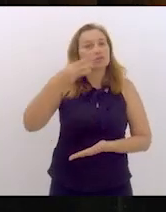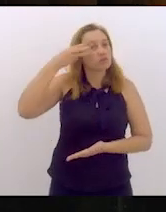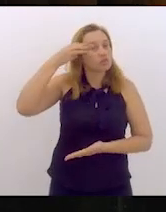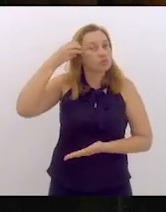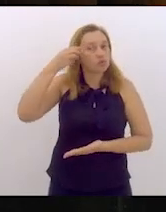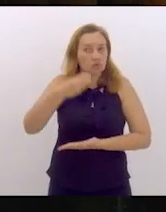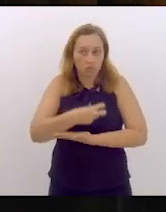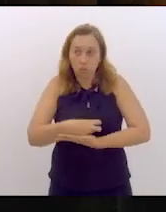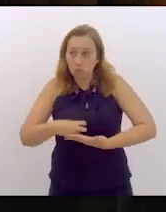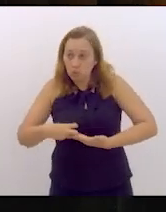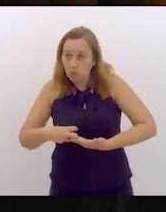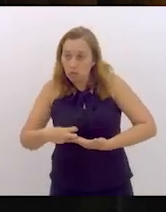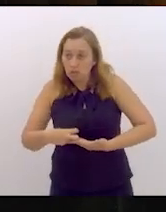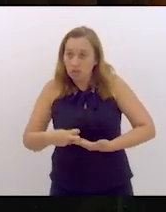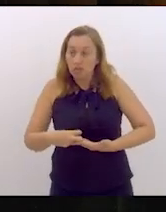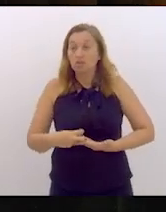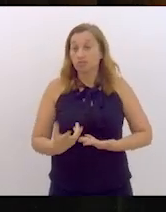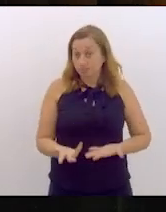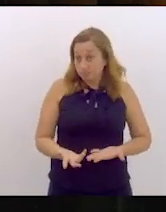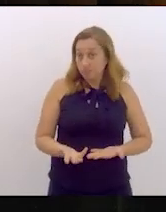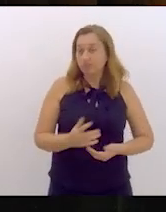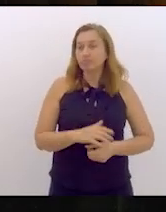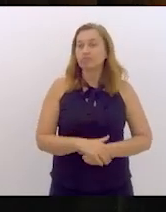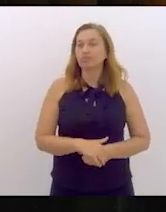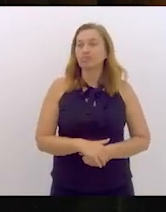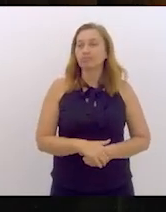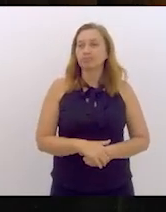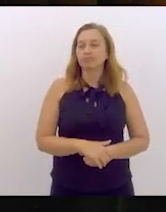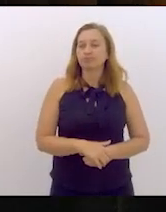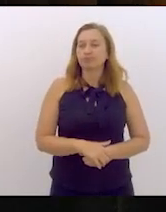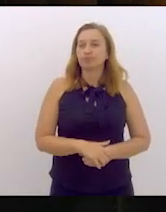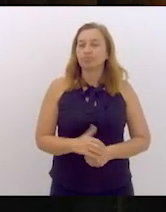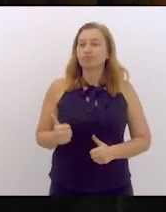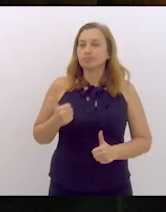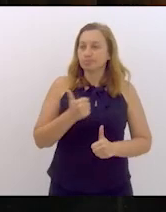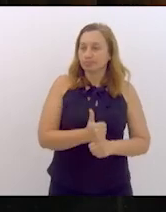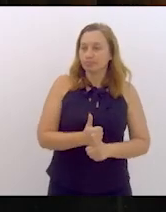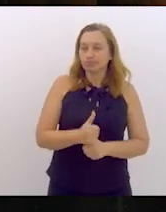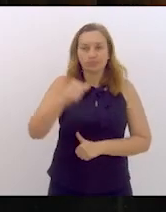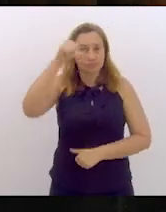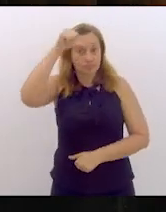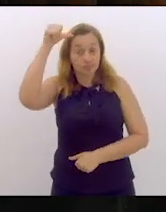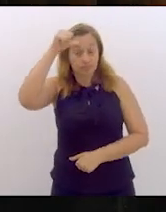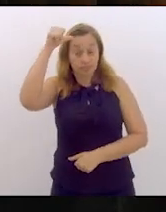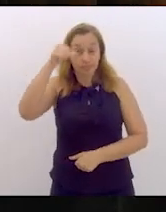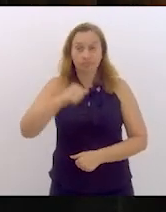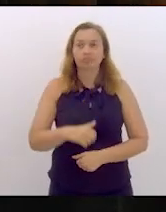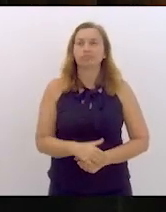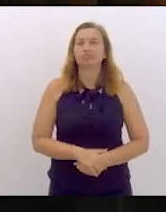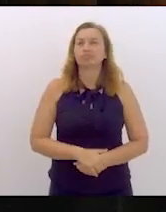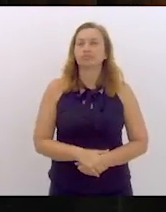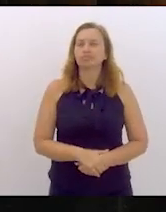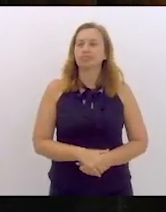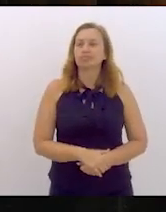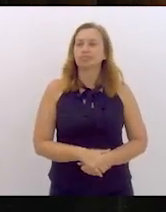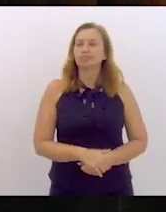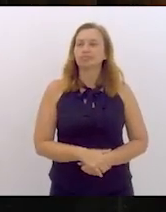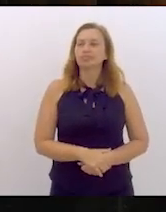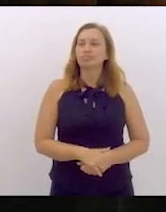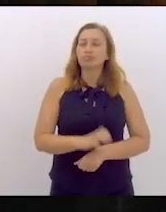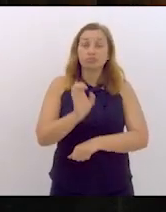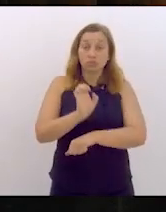senhor Wilson um vídeo seu e Assunção do Senhor Cláudio Castro e esse